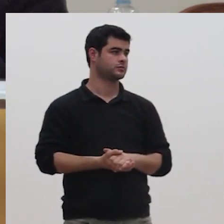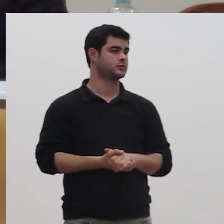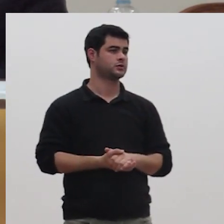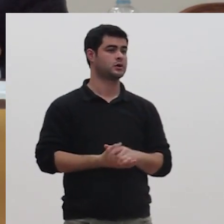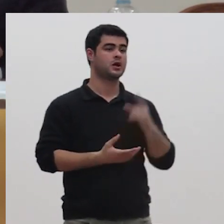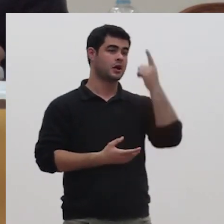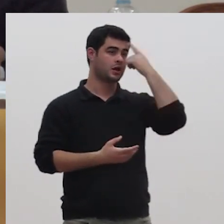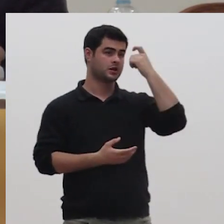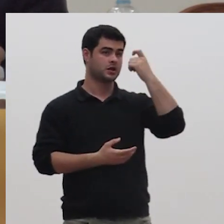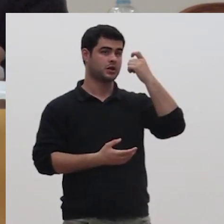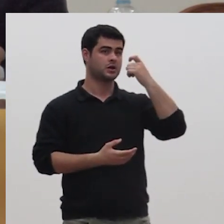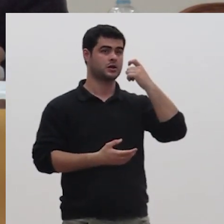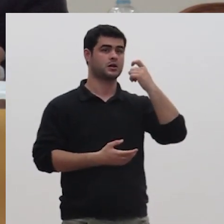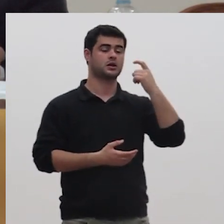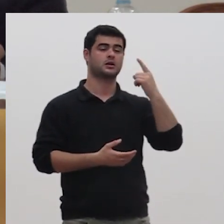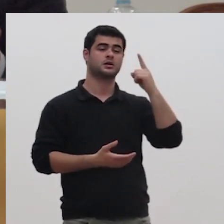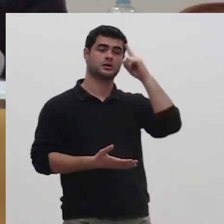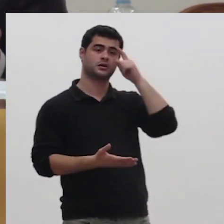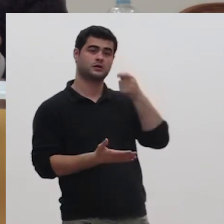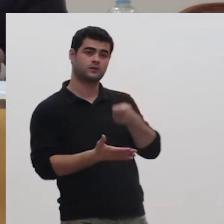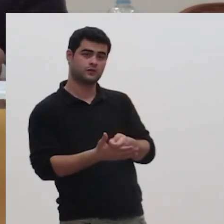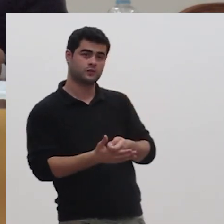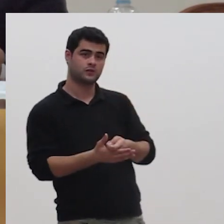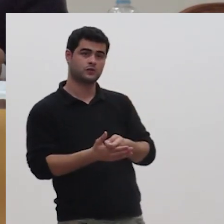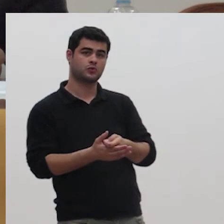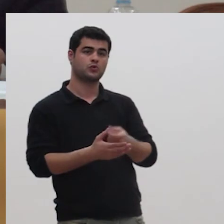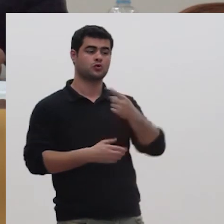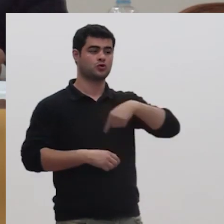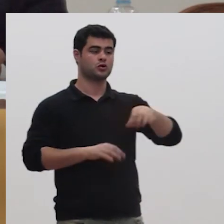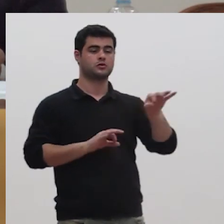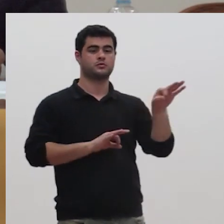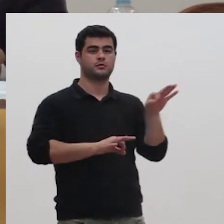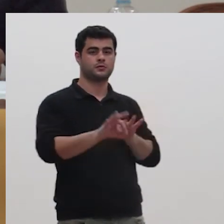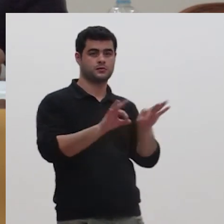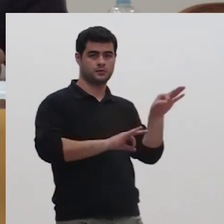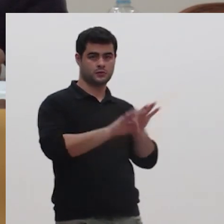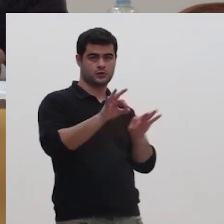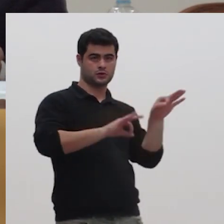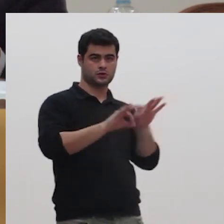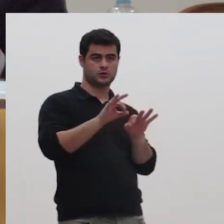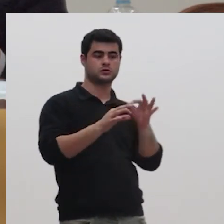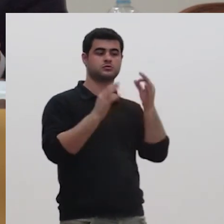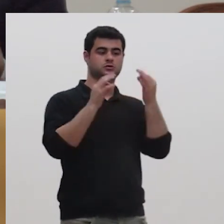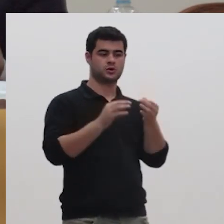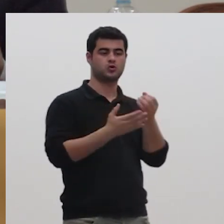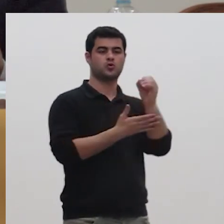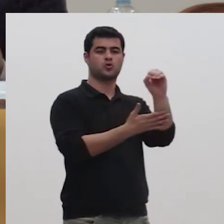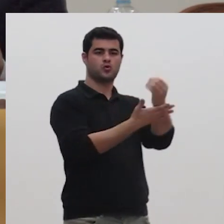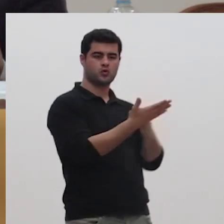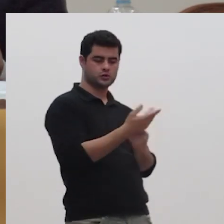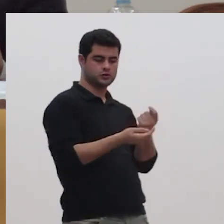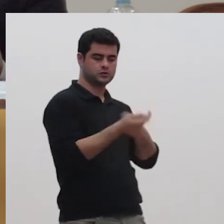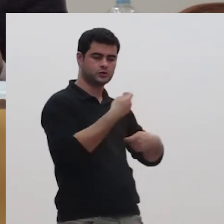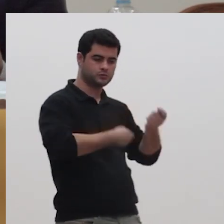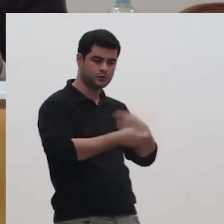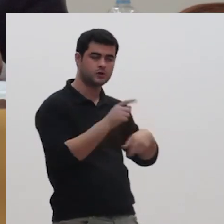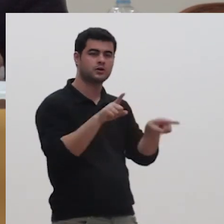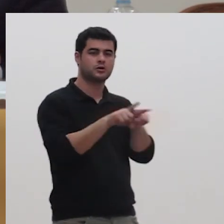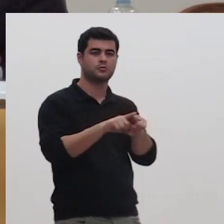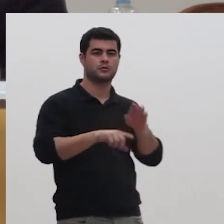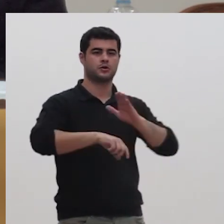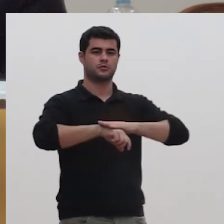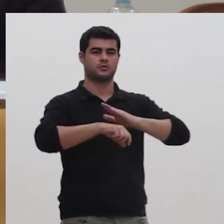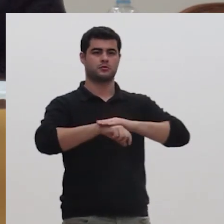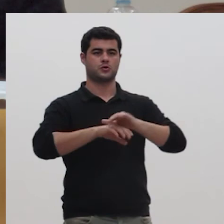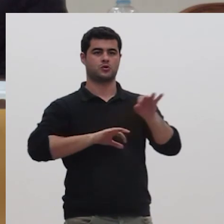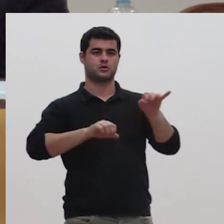definam o nosso plano de desenvolvimento institucional, o ordenamento orçamentário, o plano diretor e também